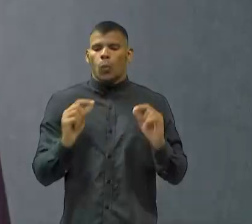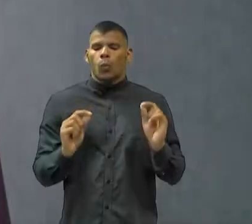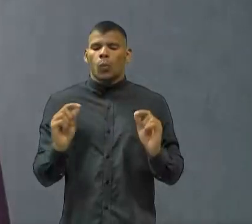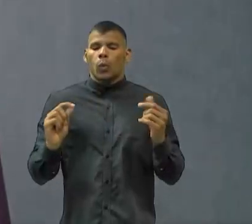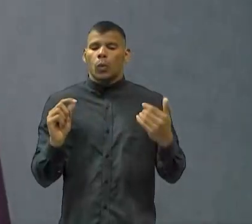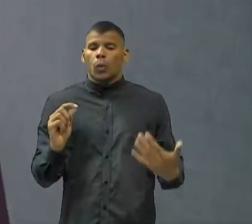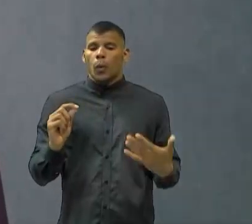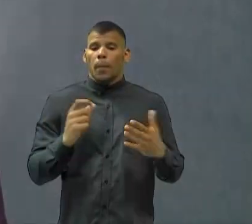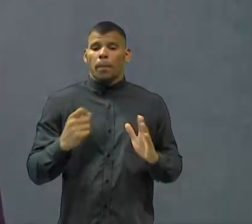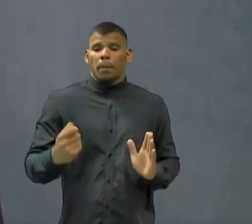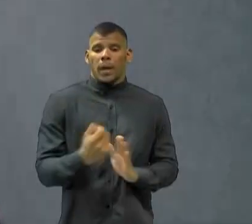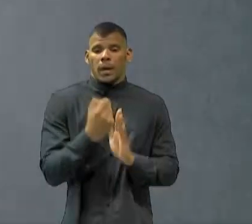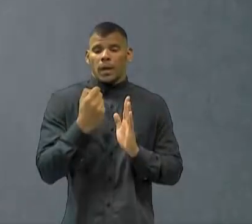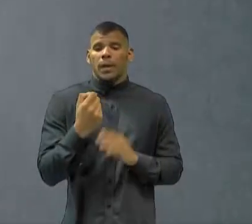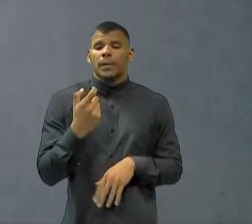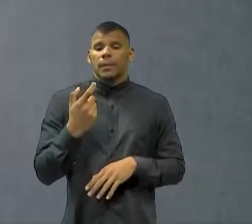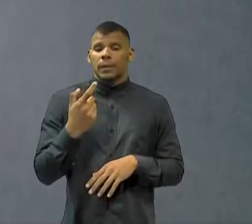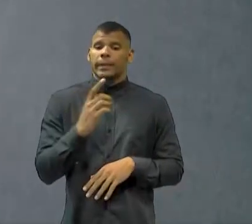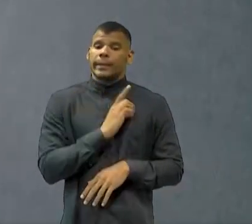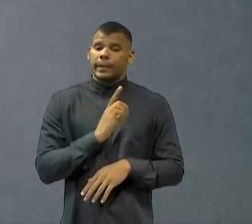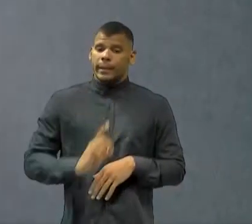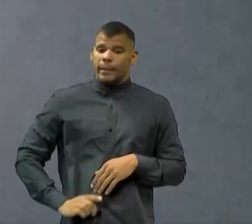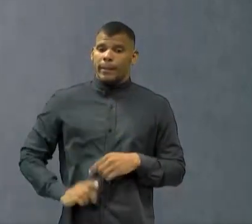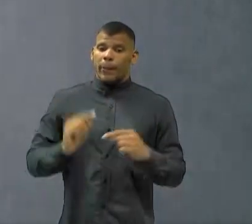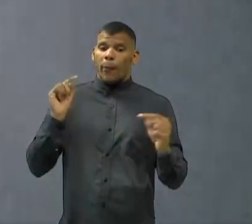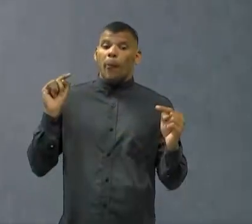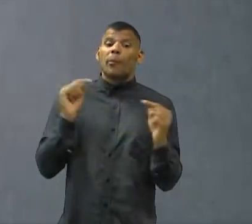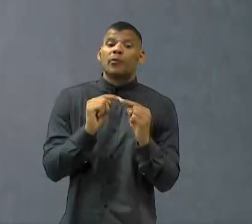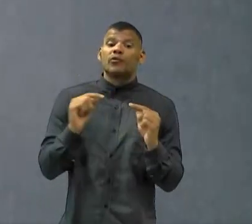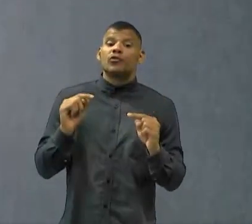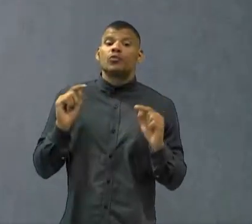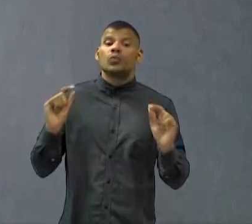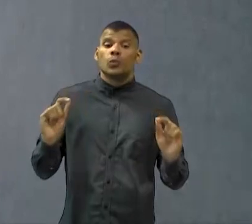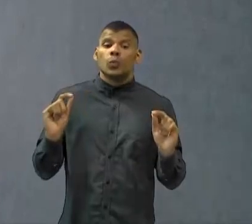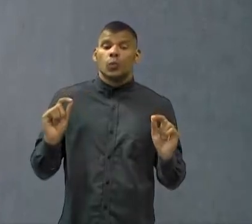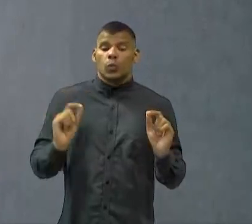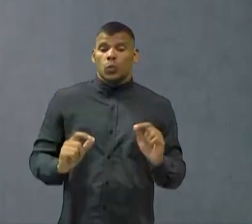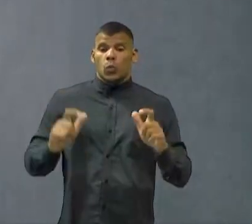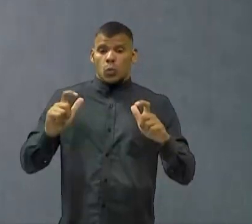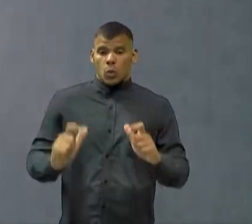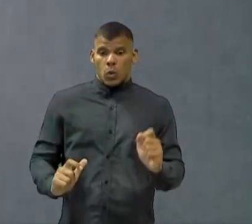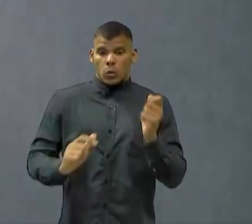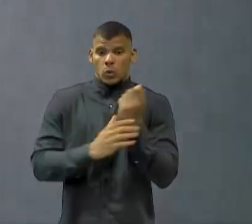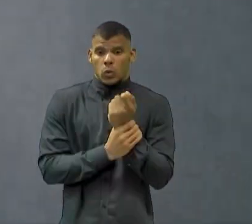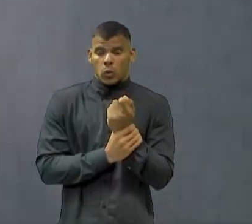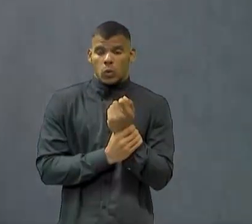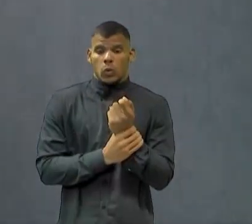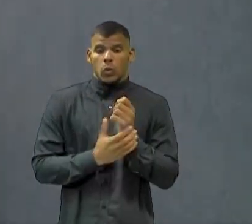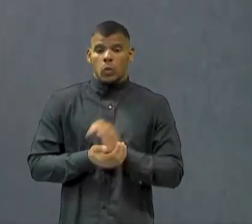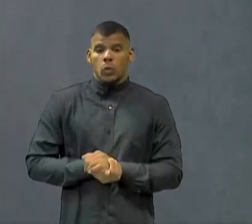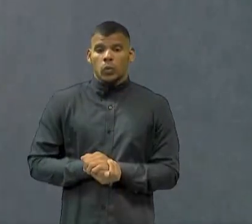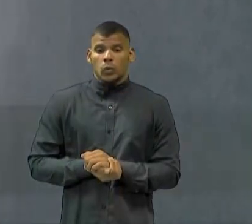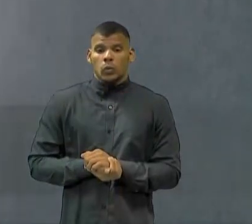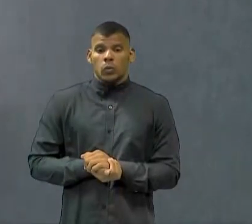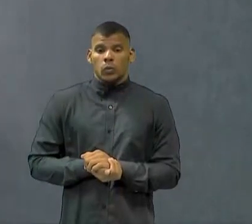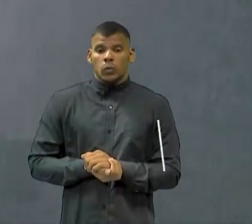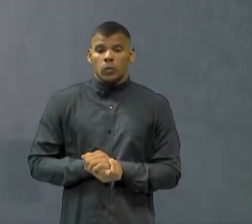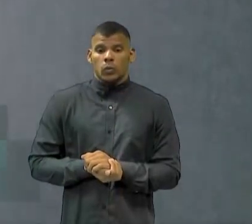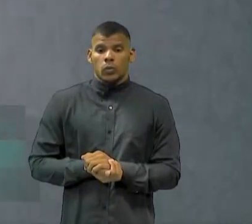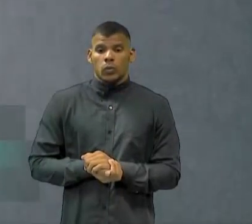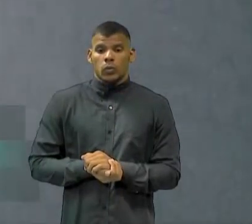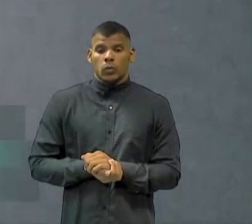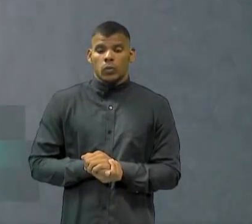marca. Segundo a deputada, o objetivo é criar um ambiente seguro para as mulheres. Para receber o selo Aqui